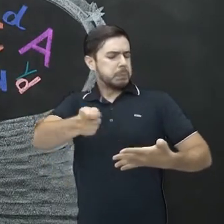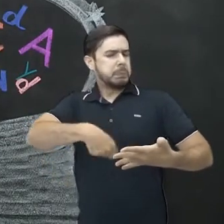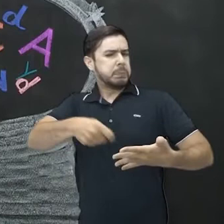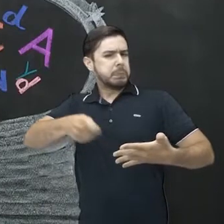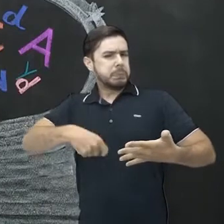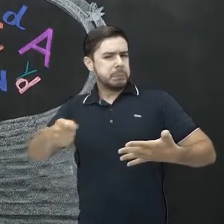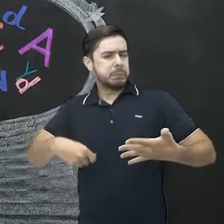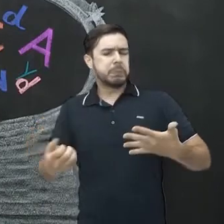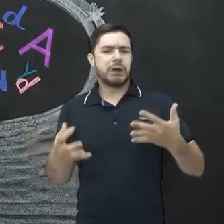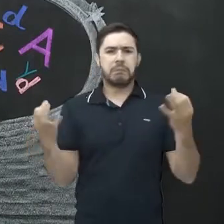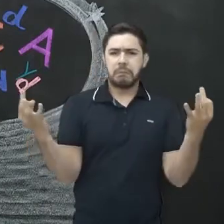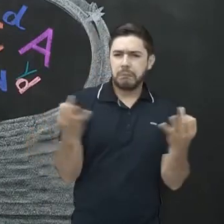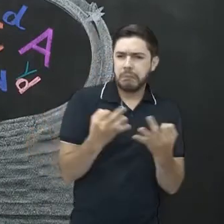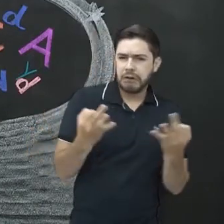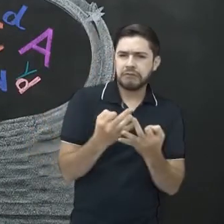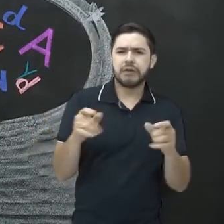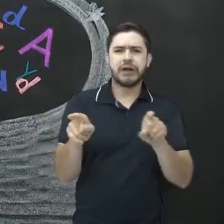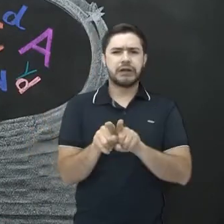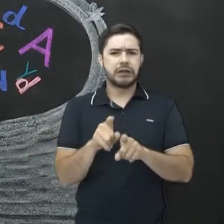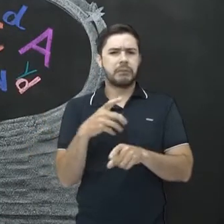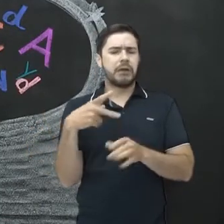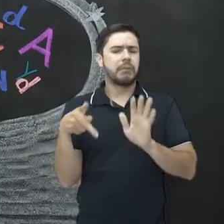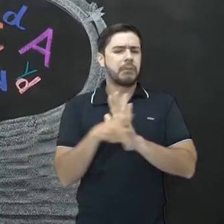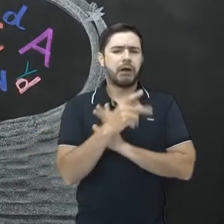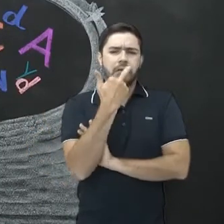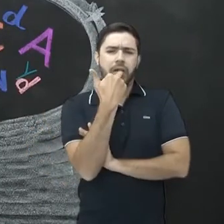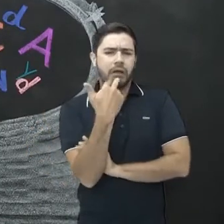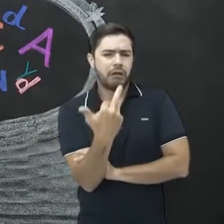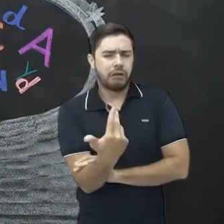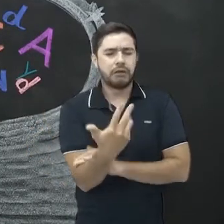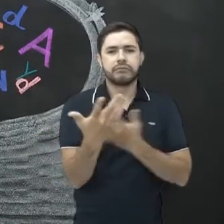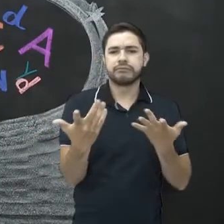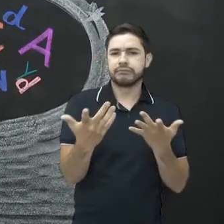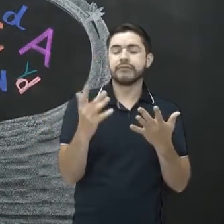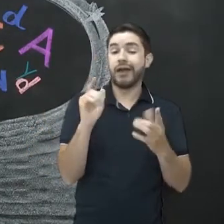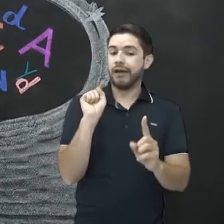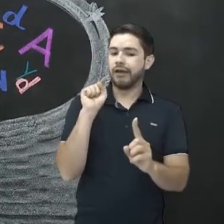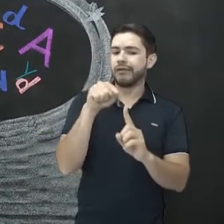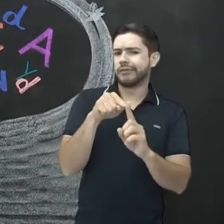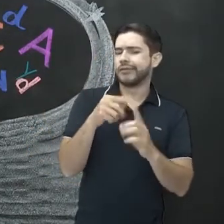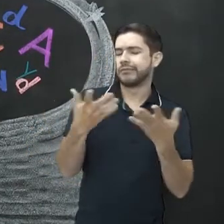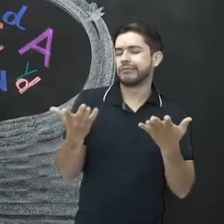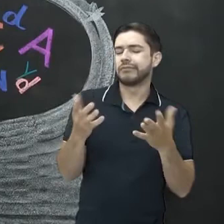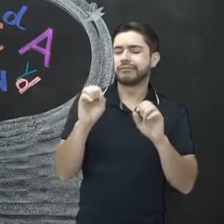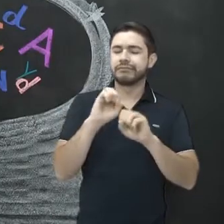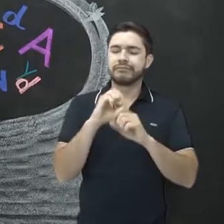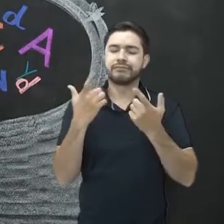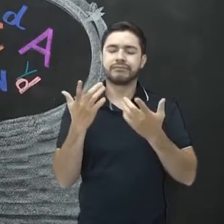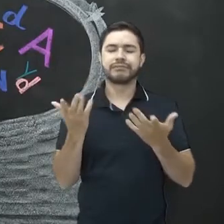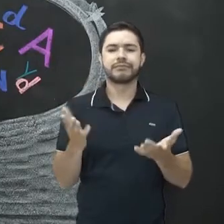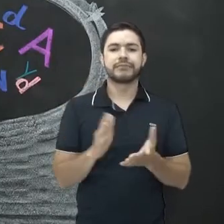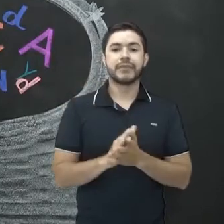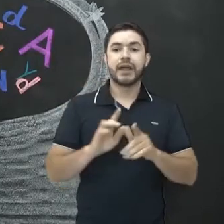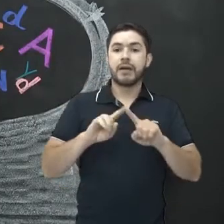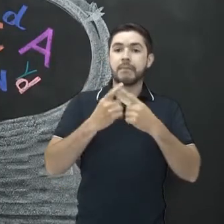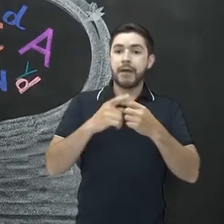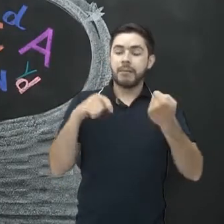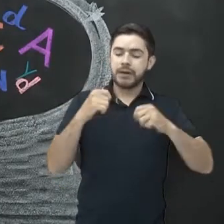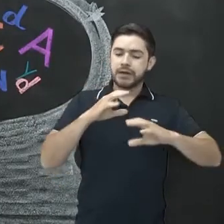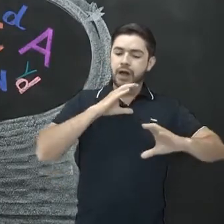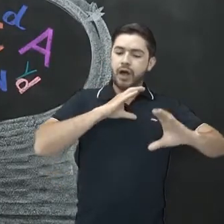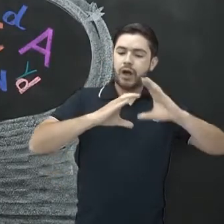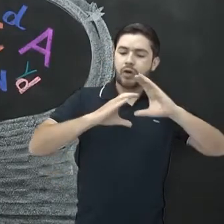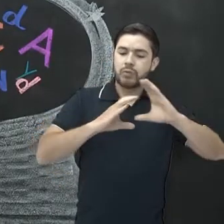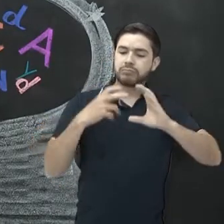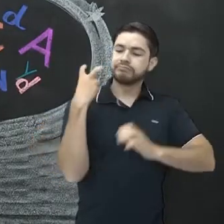uso do idioma, o que de fato é bastante relevante, é uma das funções da escola. Mas a gente não pode perder de vista a comunicação que a gente faz de